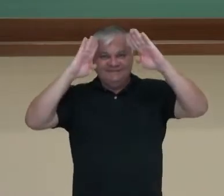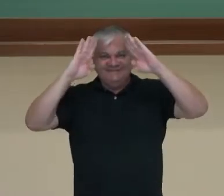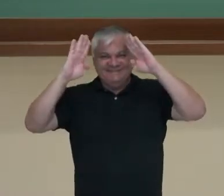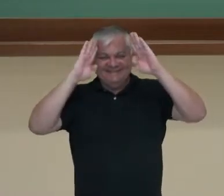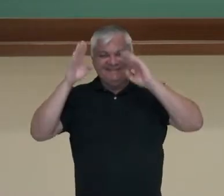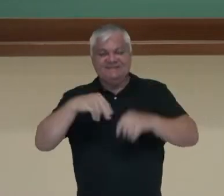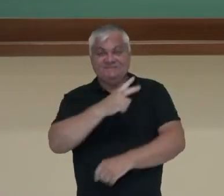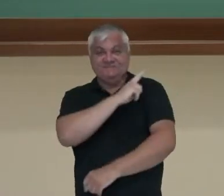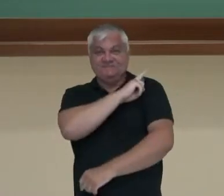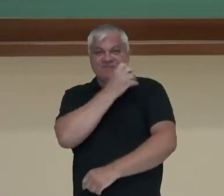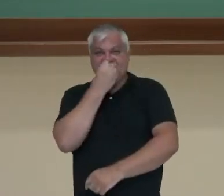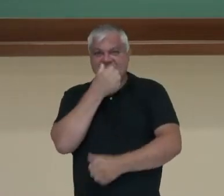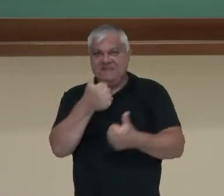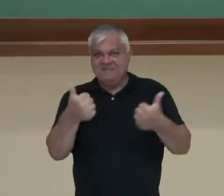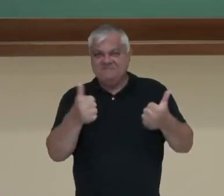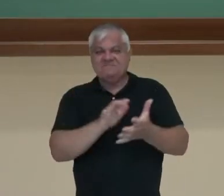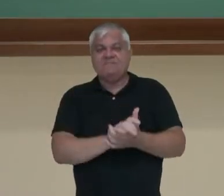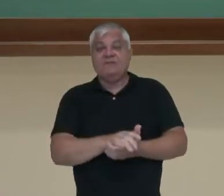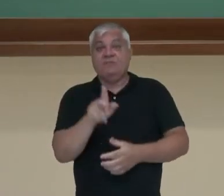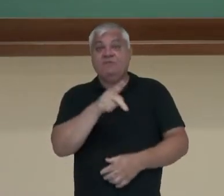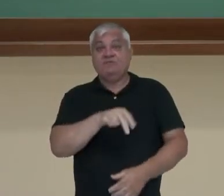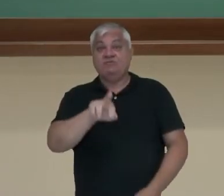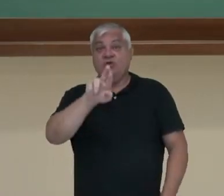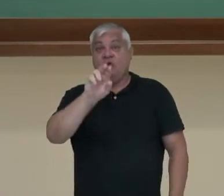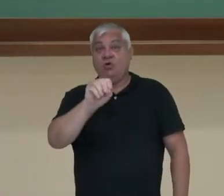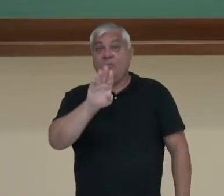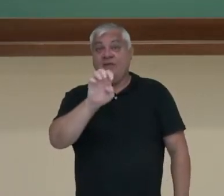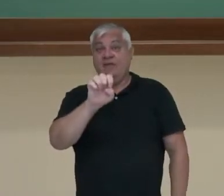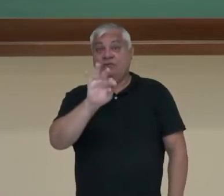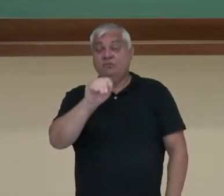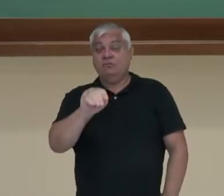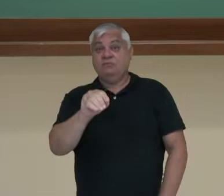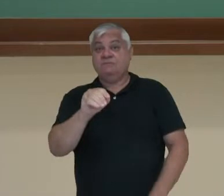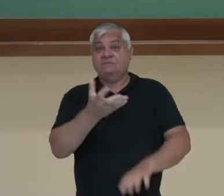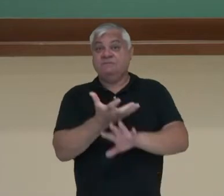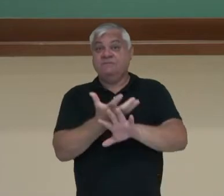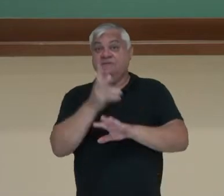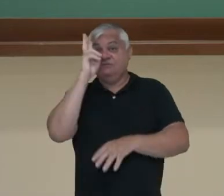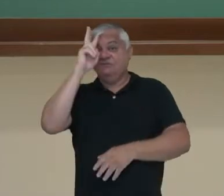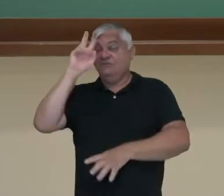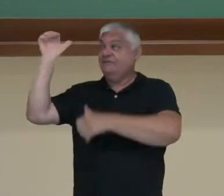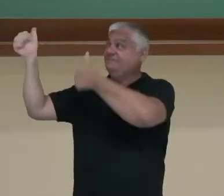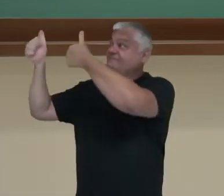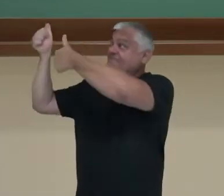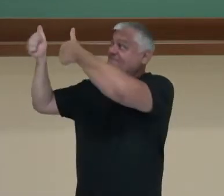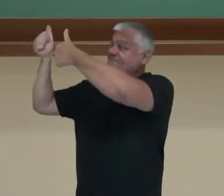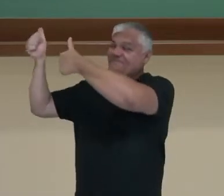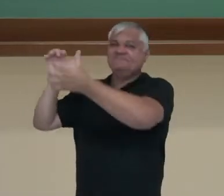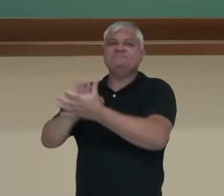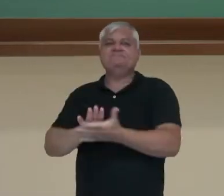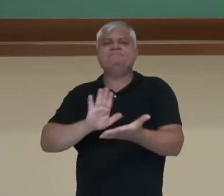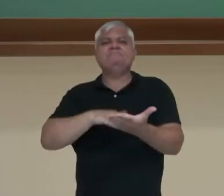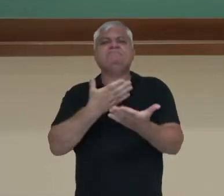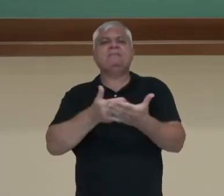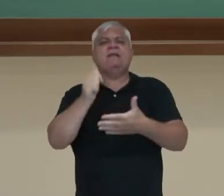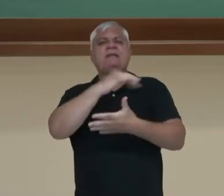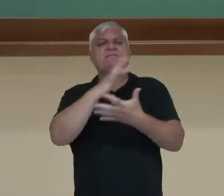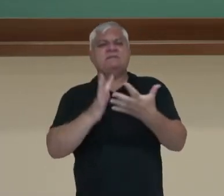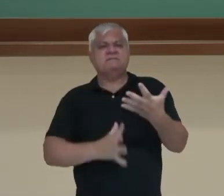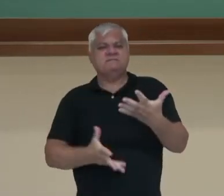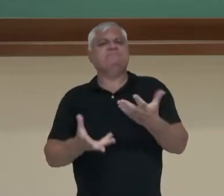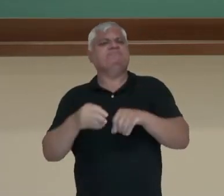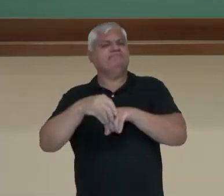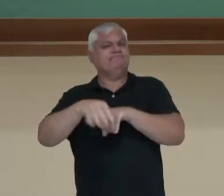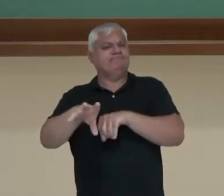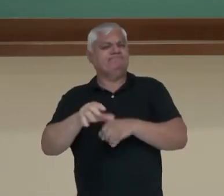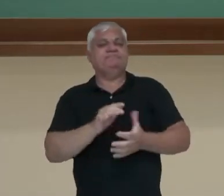Fala galera da segunda série, tudo bem? Sou o professor Roberto Falcione, professor de História. Junto conosco, o professor Ronaldo, fazendo a interpretação de Libras